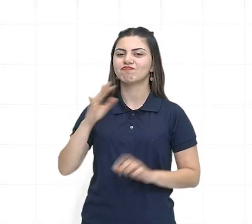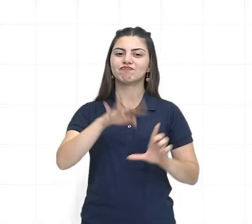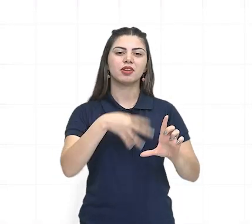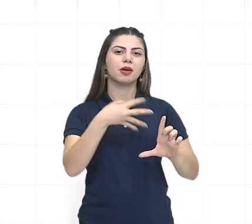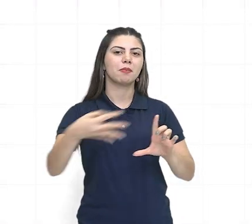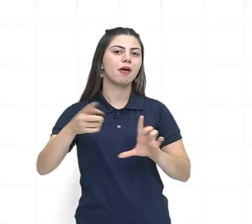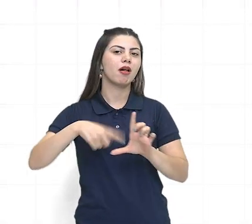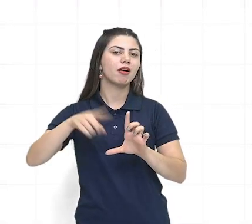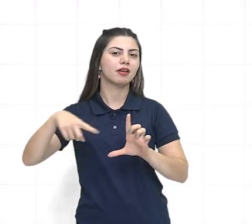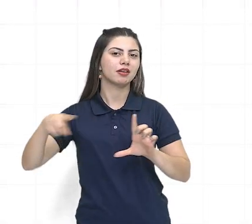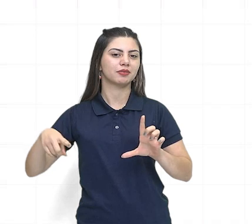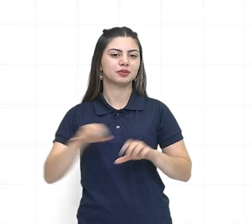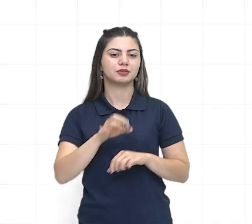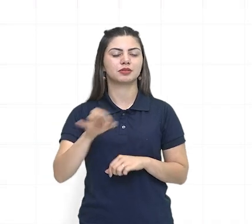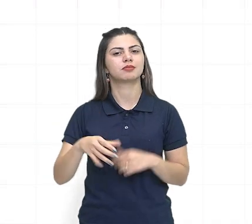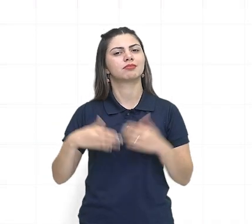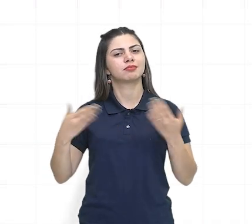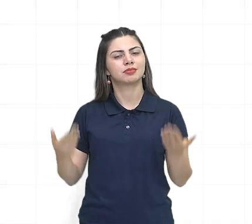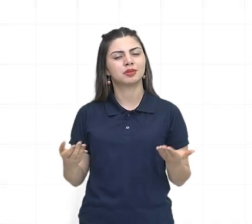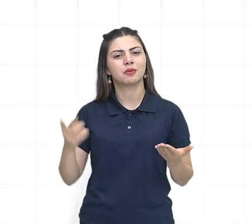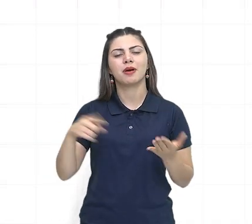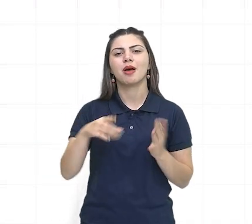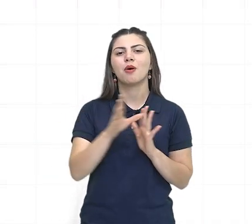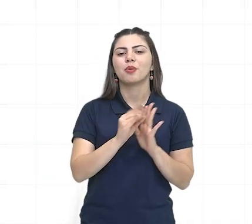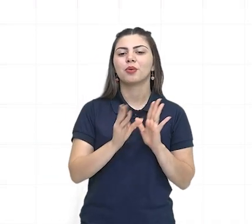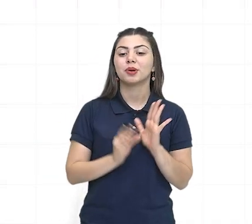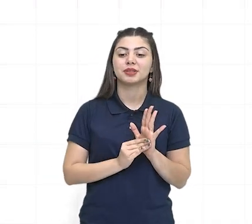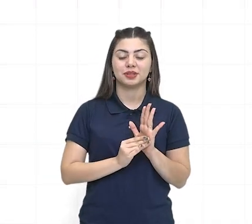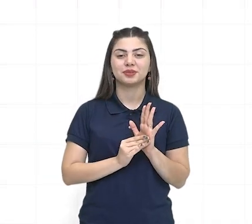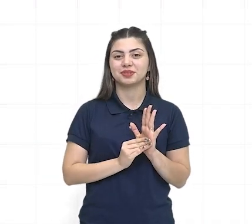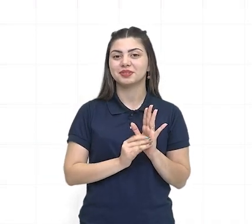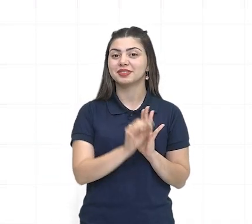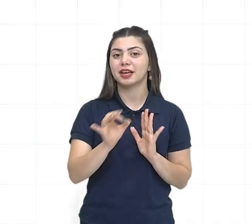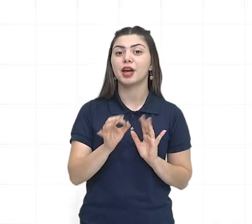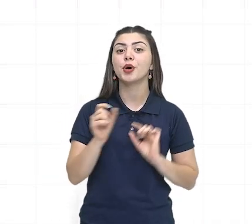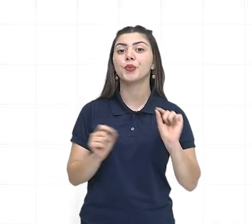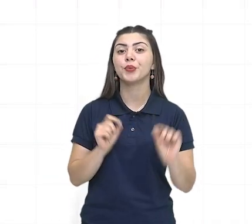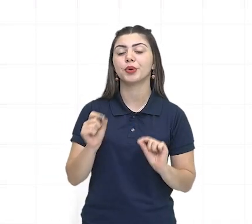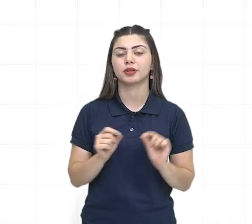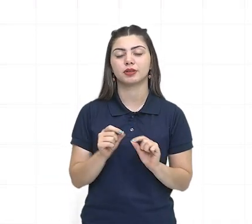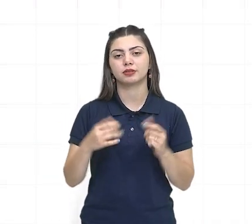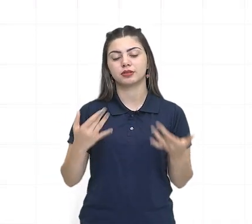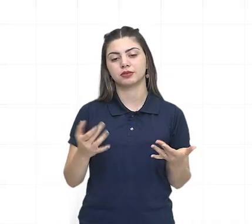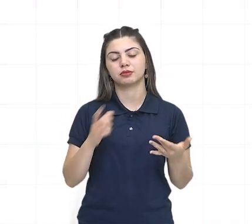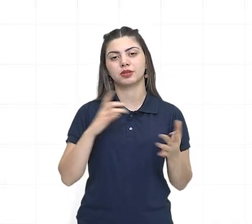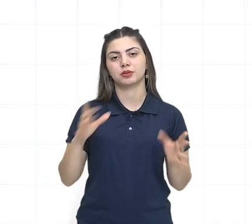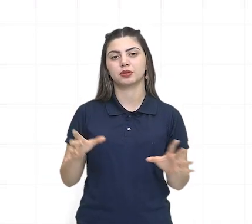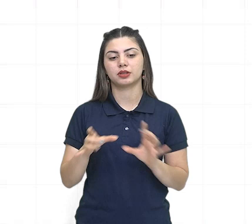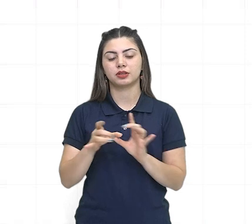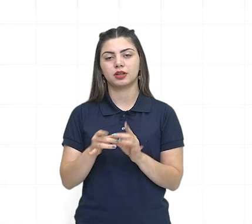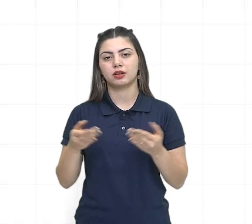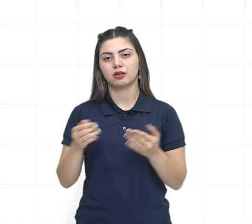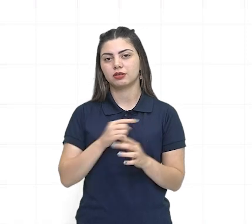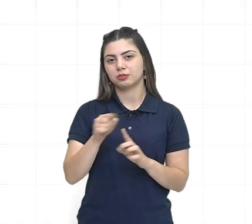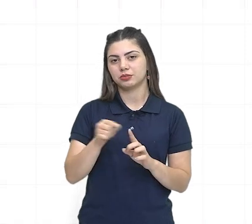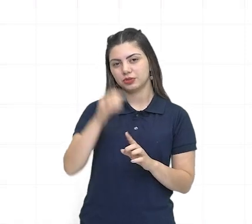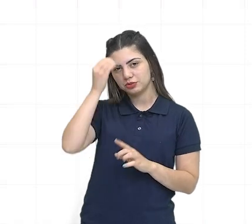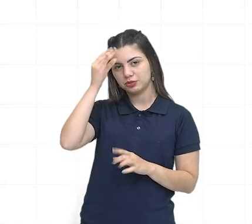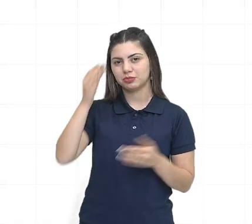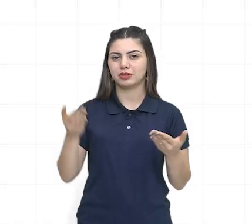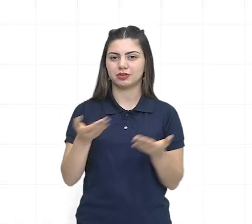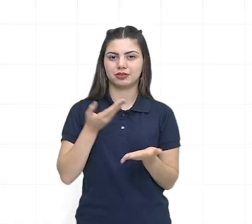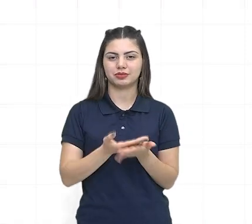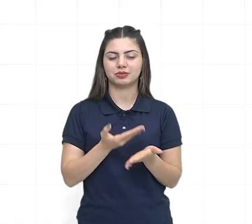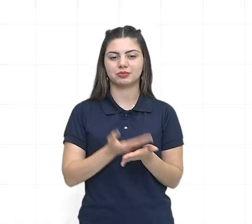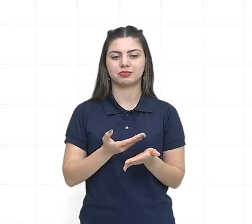Tabelas e gráficos. Gente, esse conteúdo faz parte, de um dos objetos de conhecimentos que